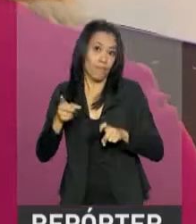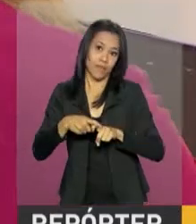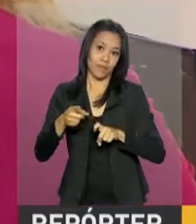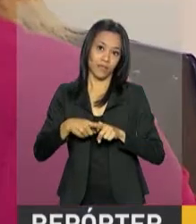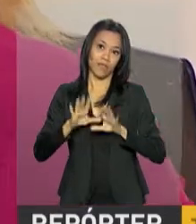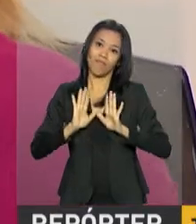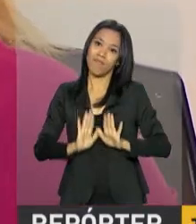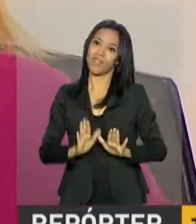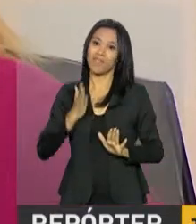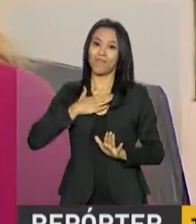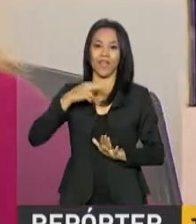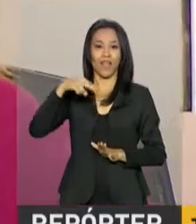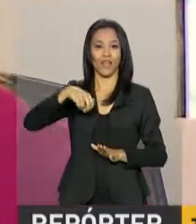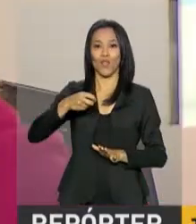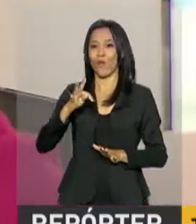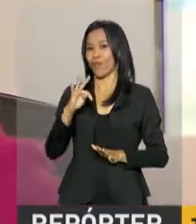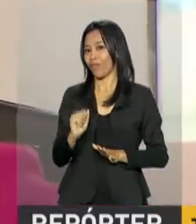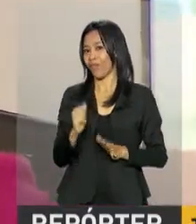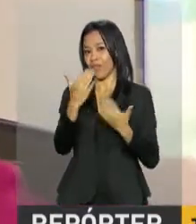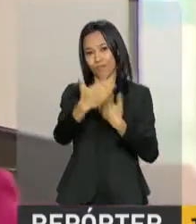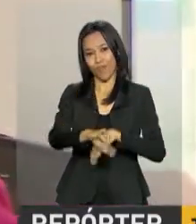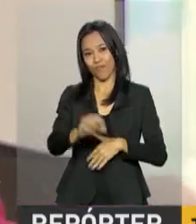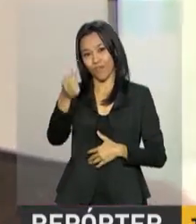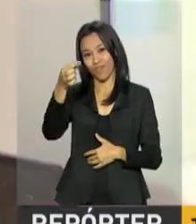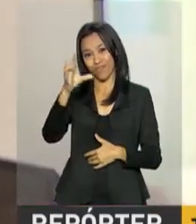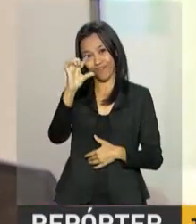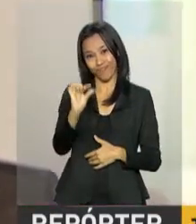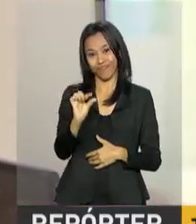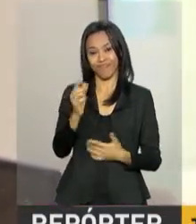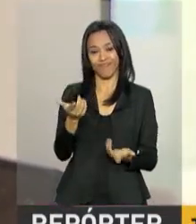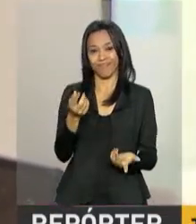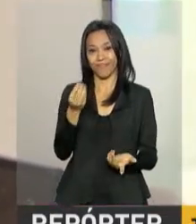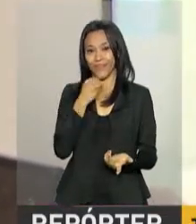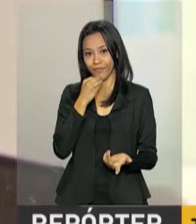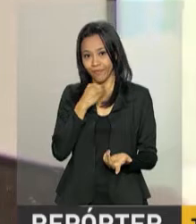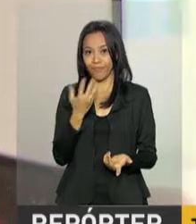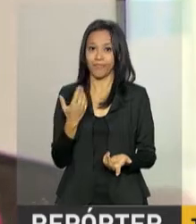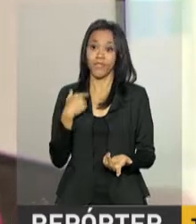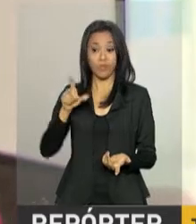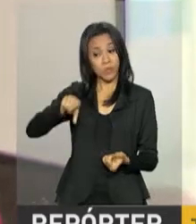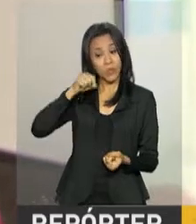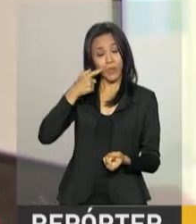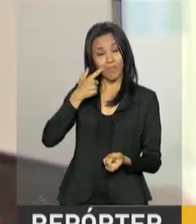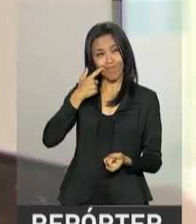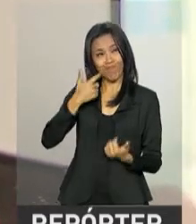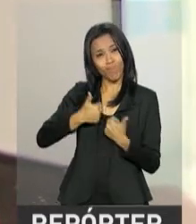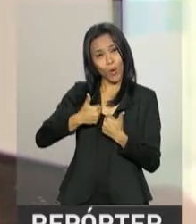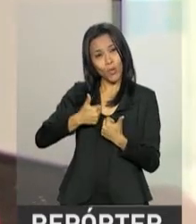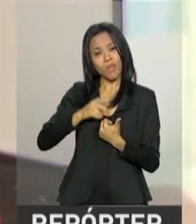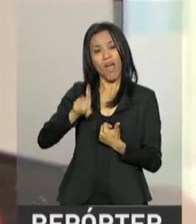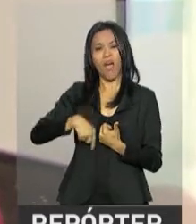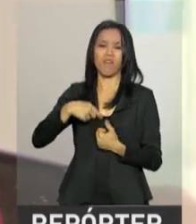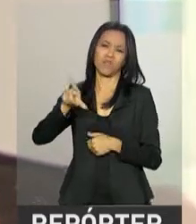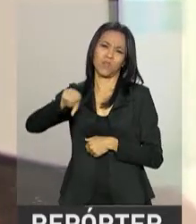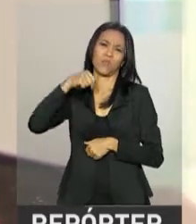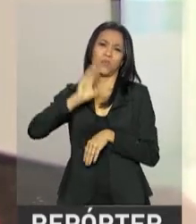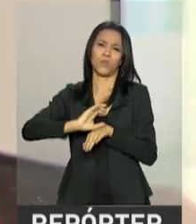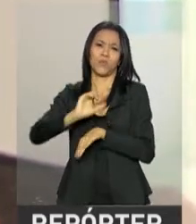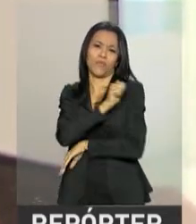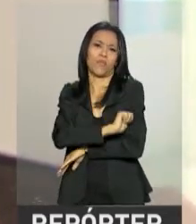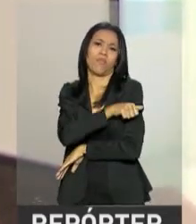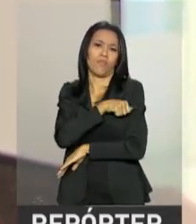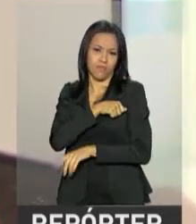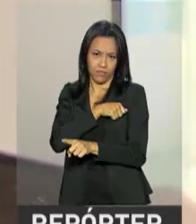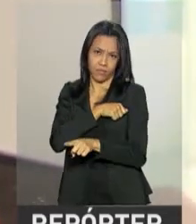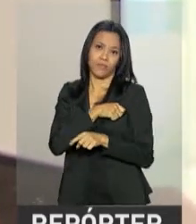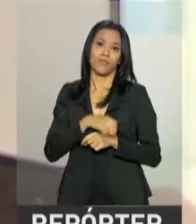que a minha nota ainda não foi suficiente para eu poder me candidatar então eu escolhi uma área que é mais próxima à área da saúde foi enfermagem e